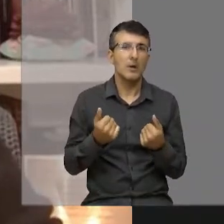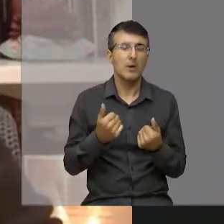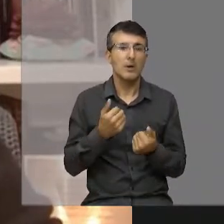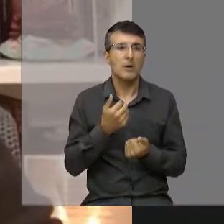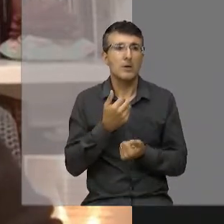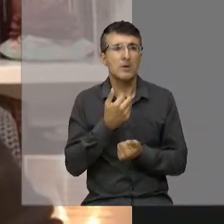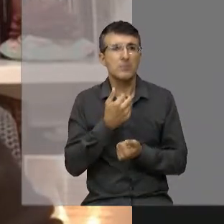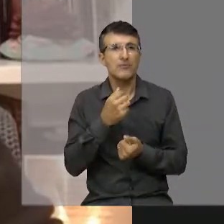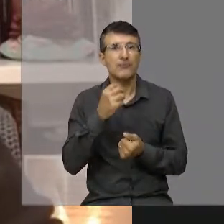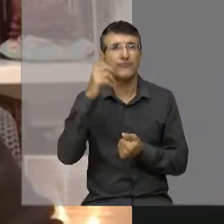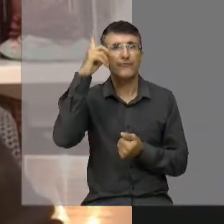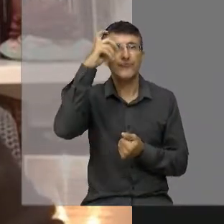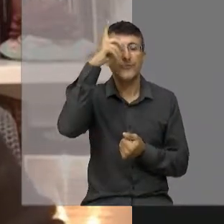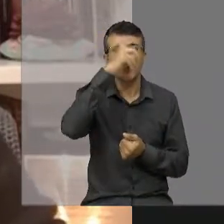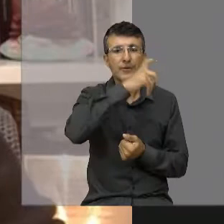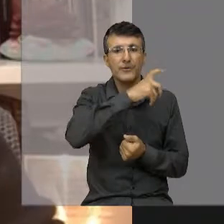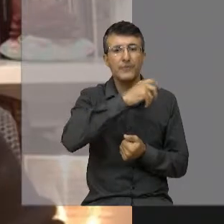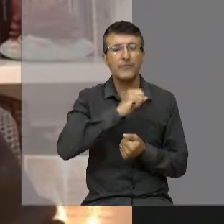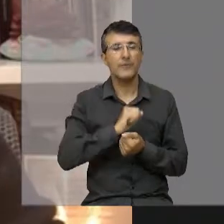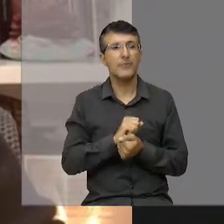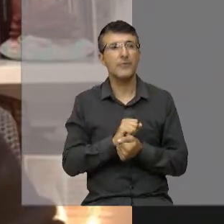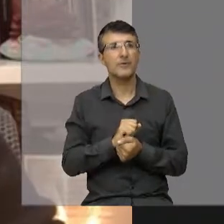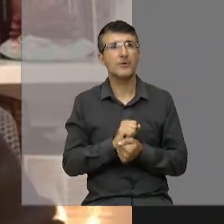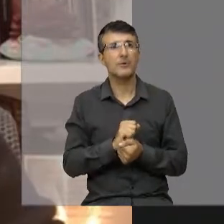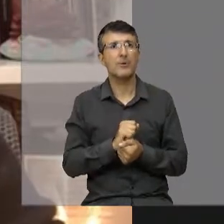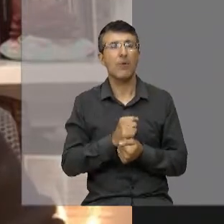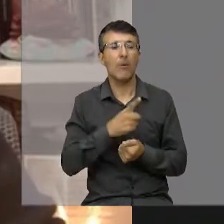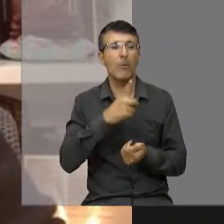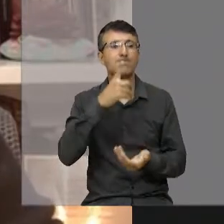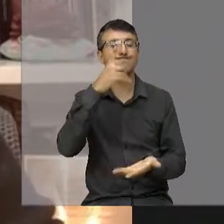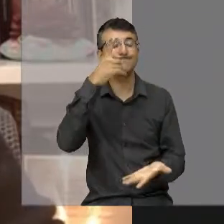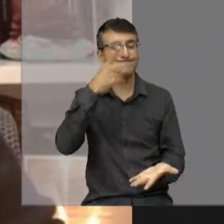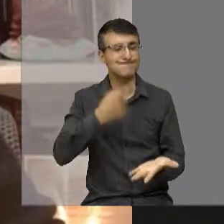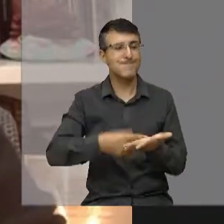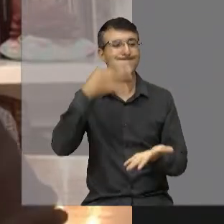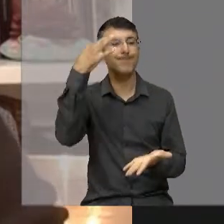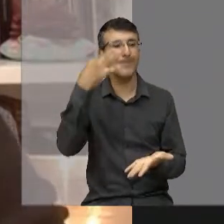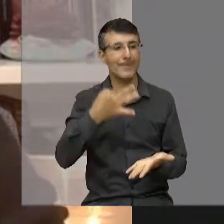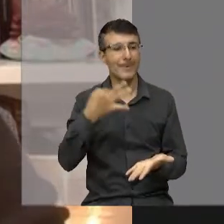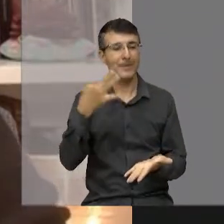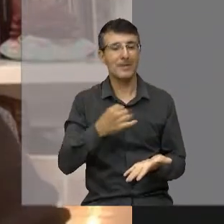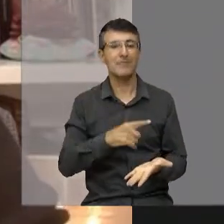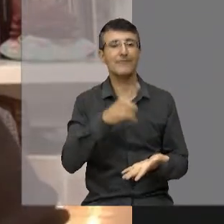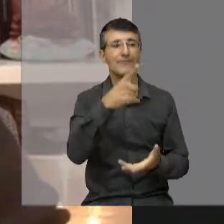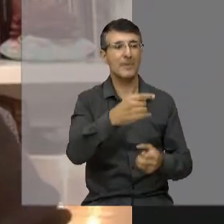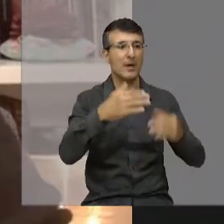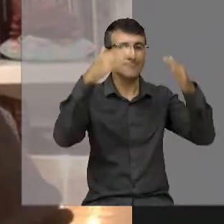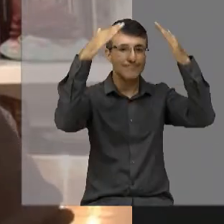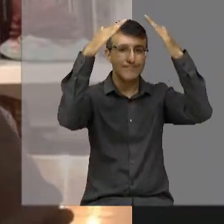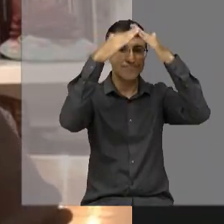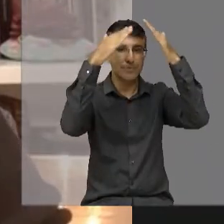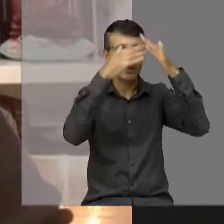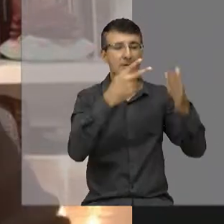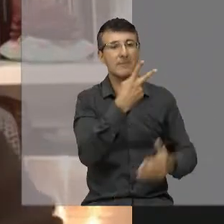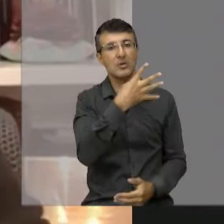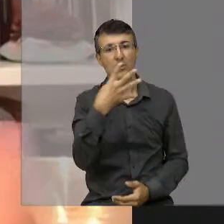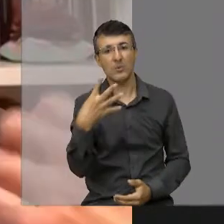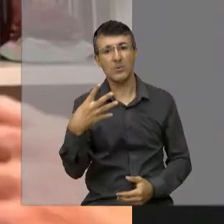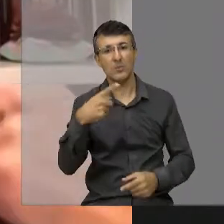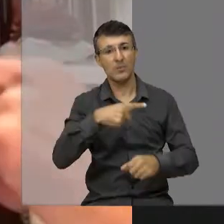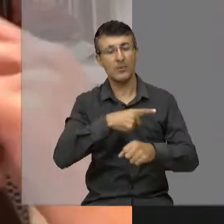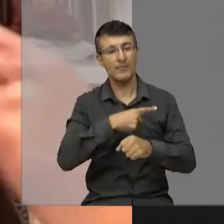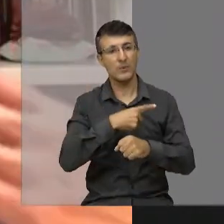é esse o sentido de uma medida, né? O poder estatal, ele deveria ser suficiente